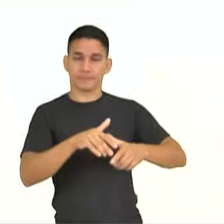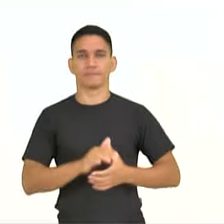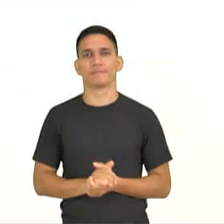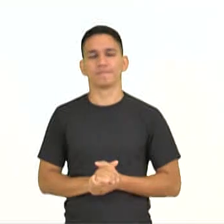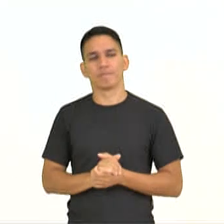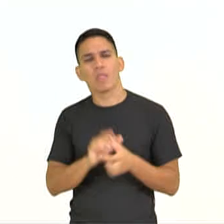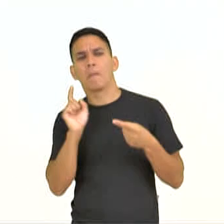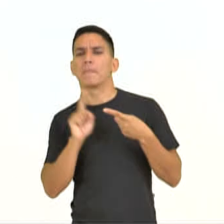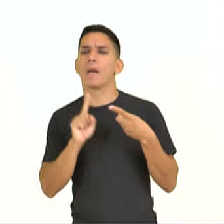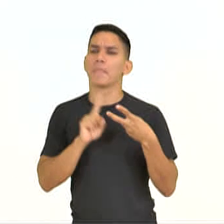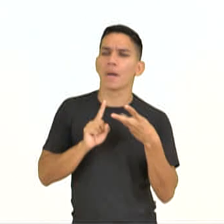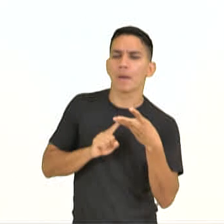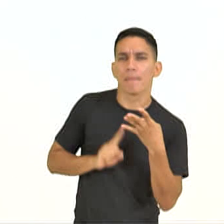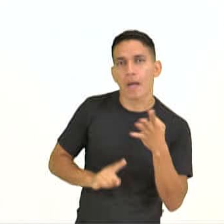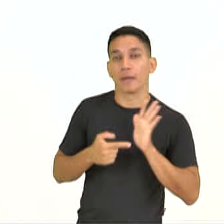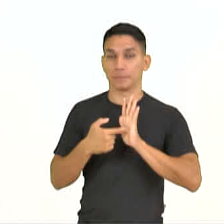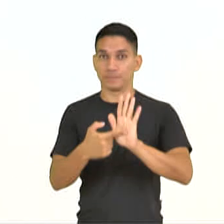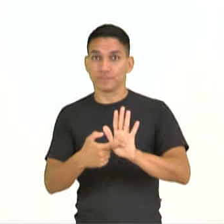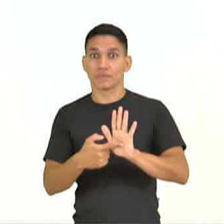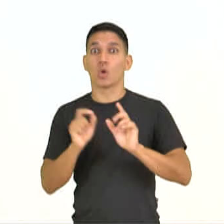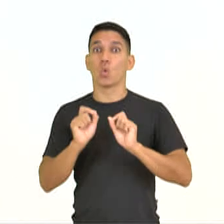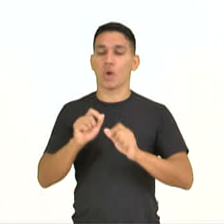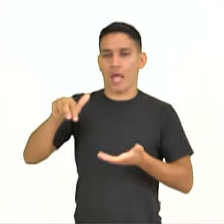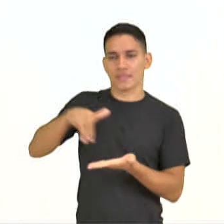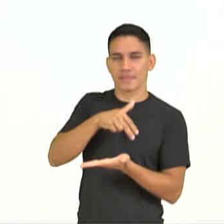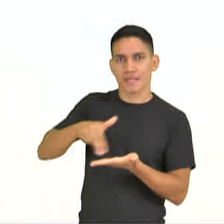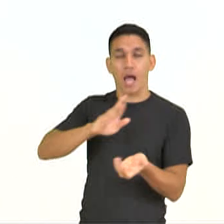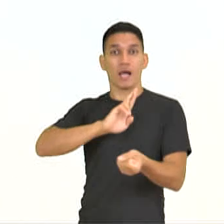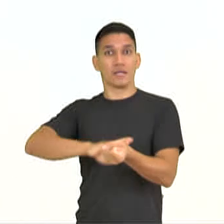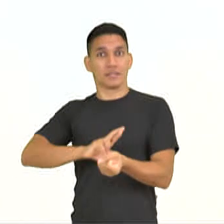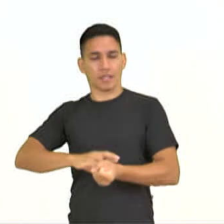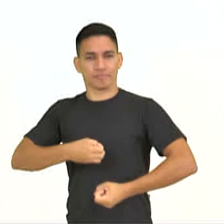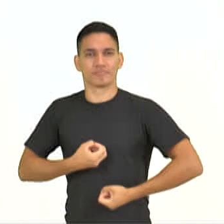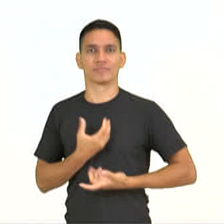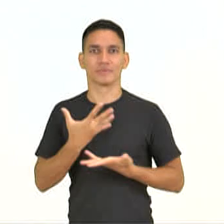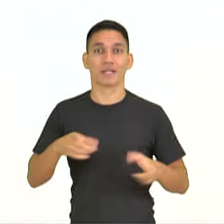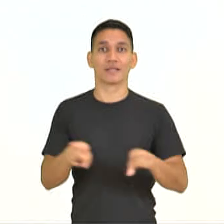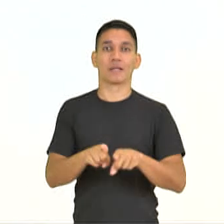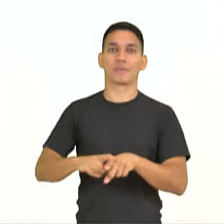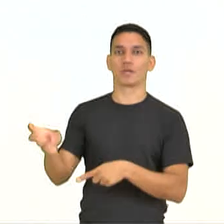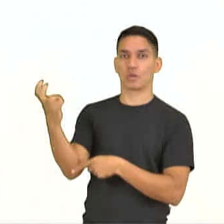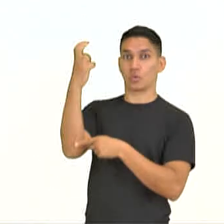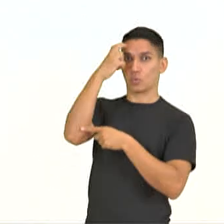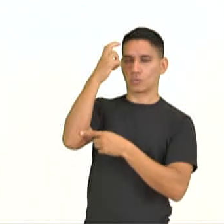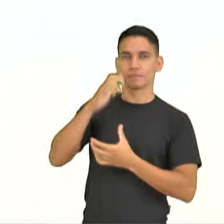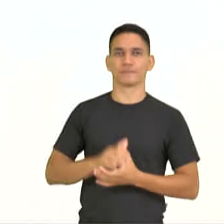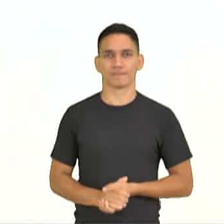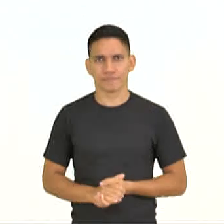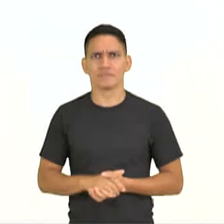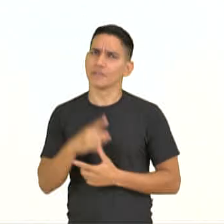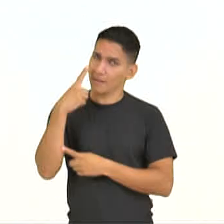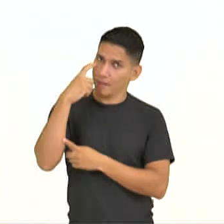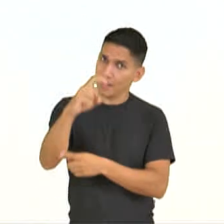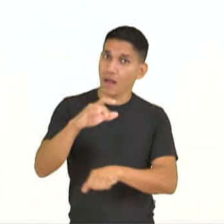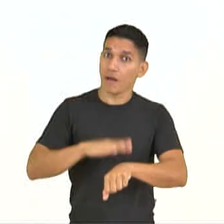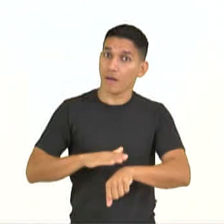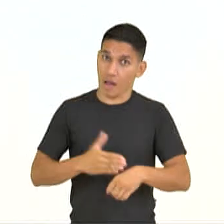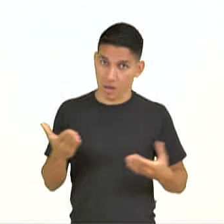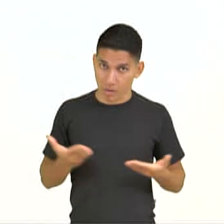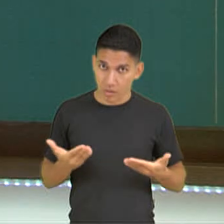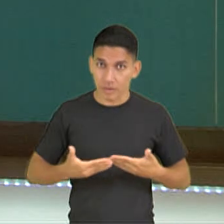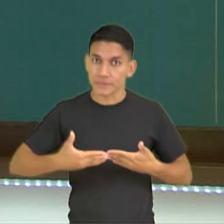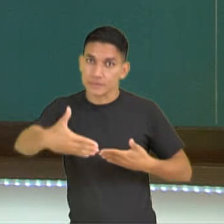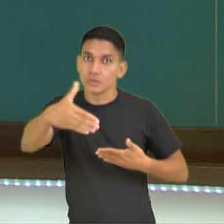Identificar as relações entre dança, ritmo, expressividade e cultura. É muito interessante nesse momento a